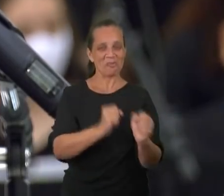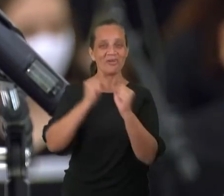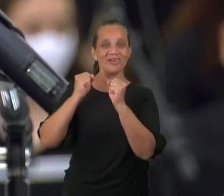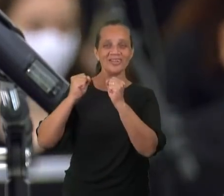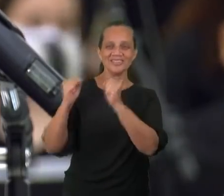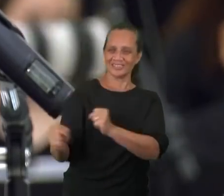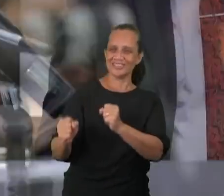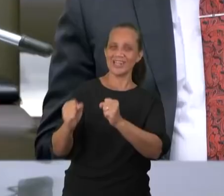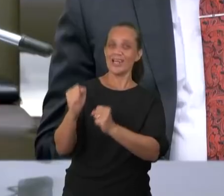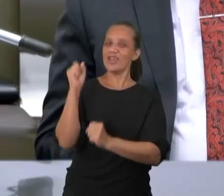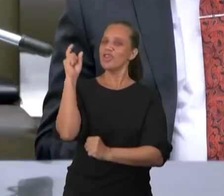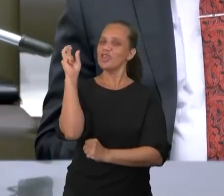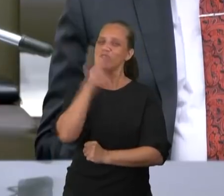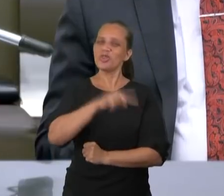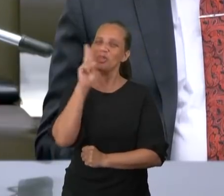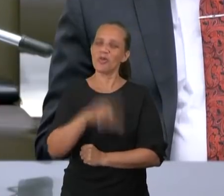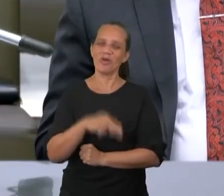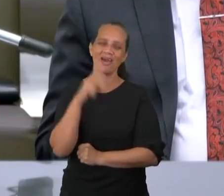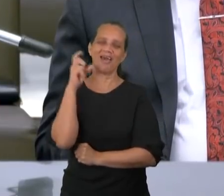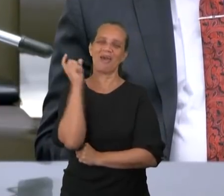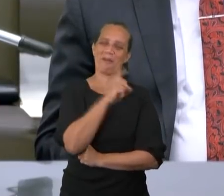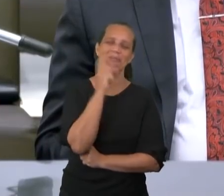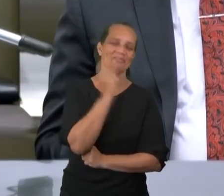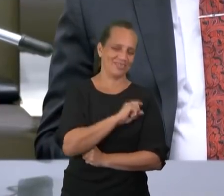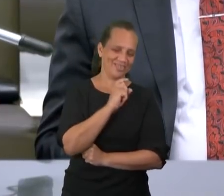ele não mente.